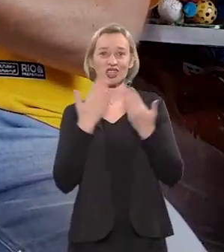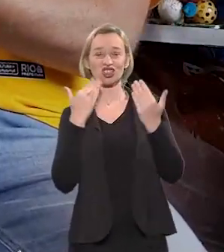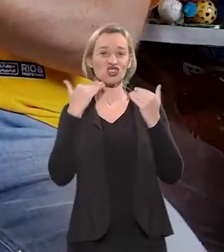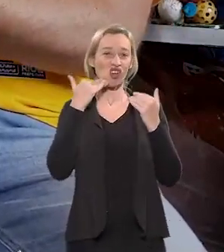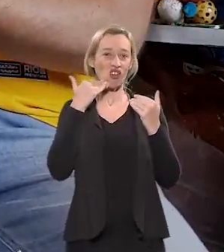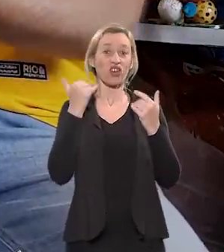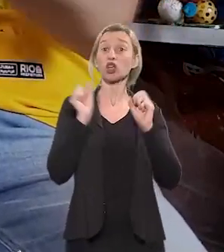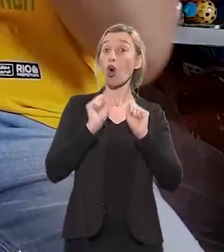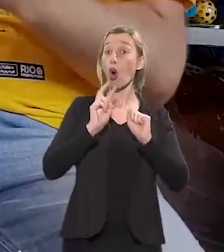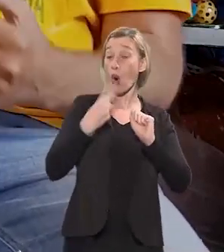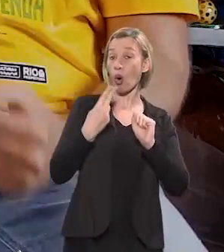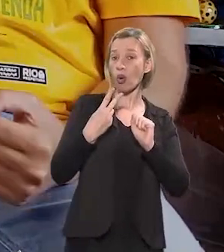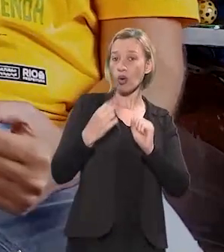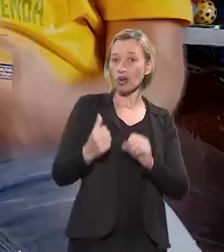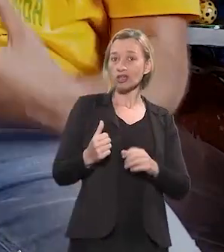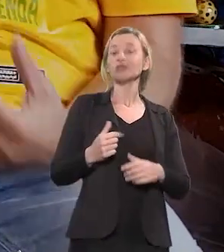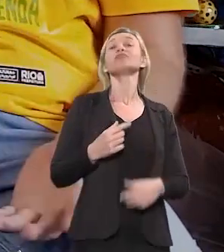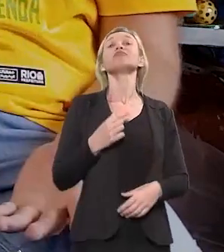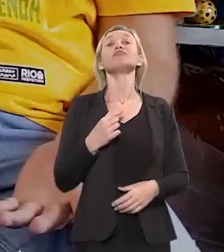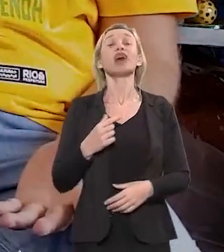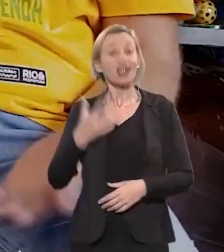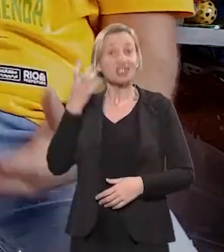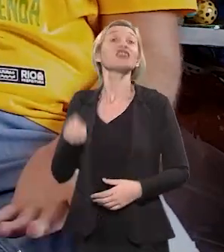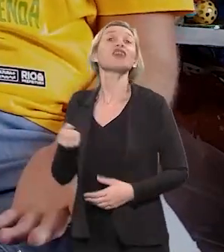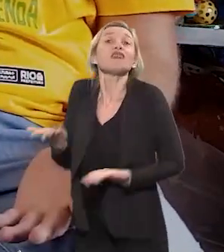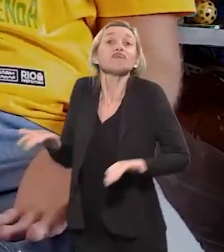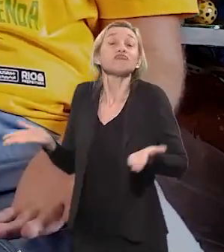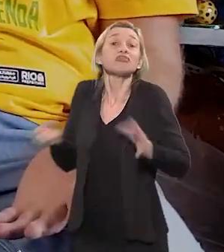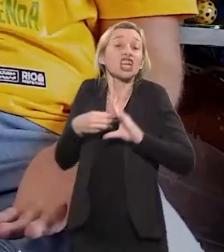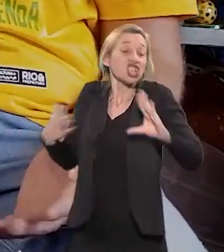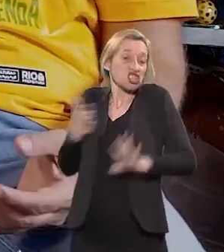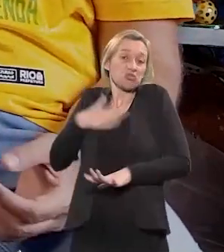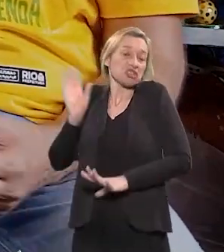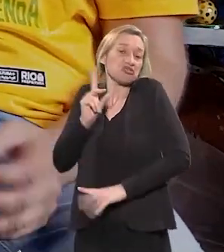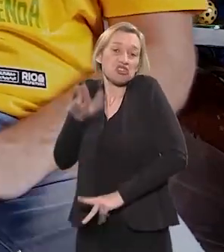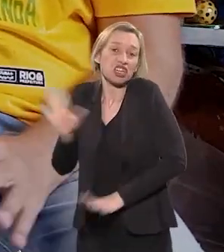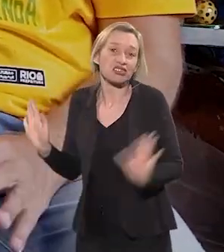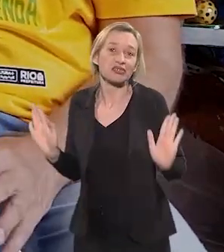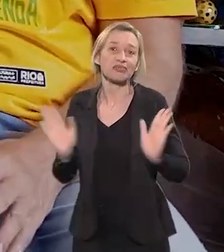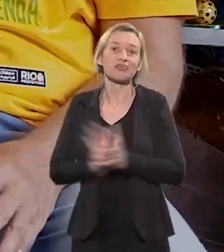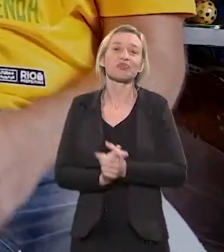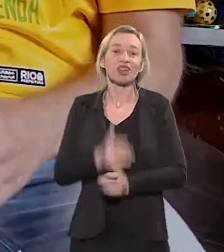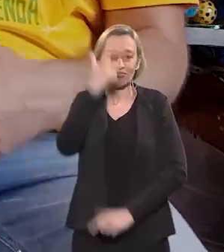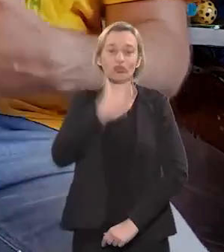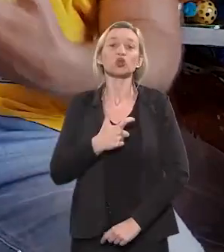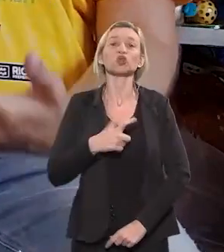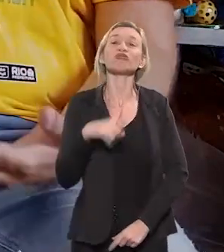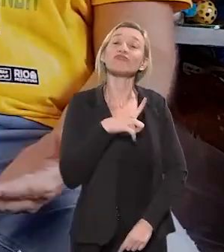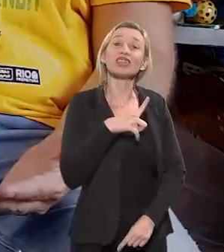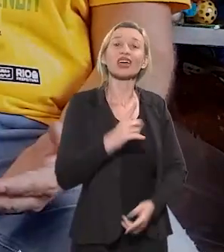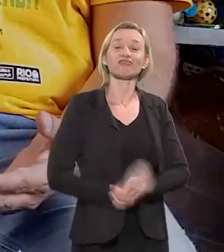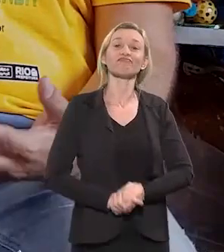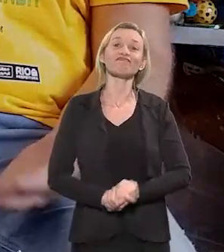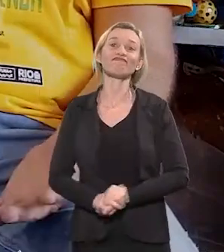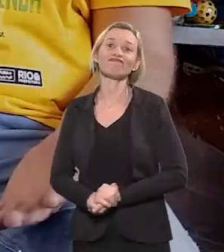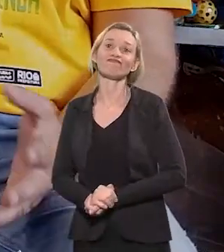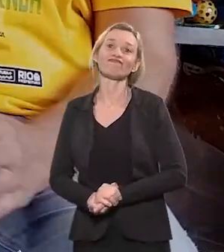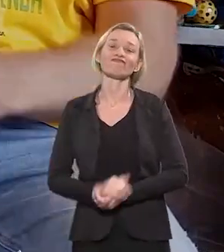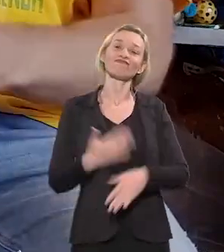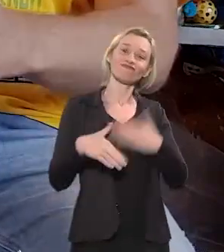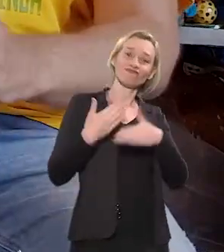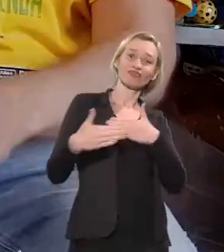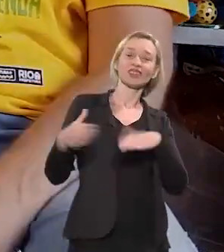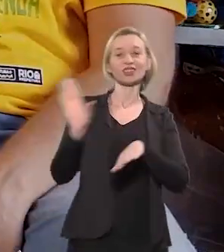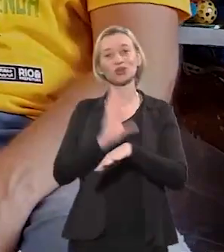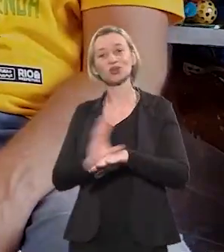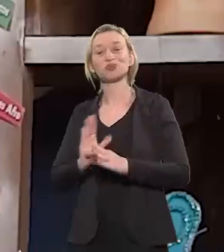né, essas imperfeições, ou eu posso assumir essa imperfeição como sendo meu, né, uma característica minha. Isso faz toda a diferença na postura que ela tem